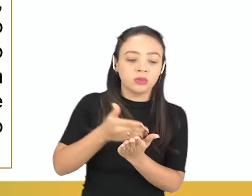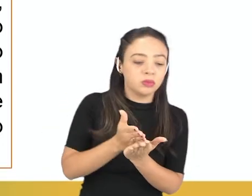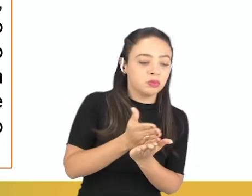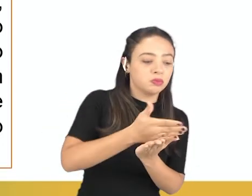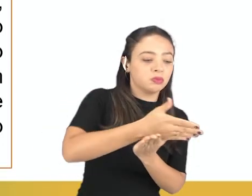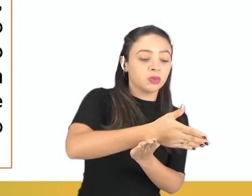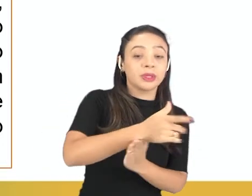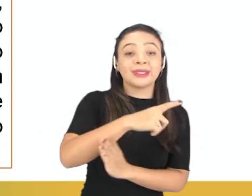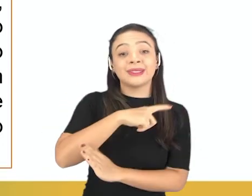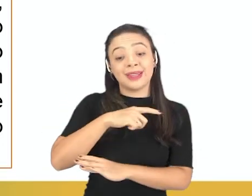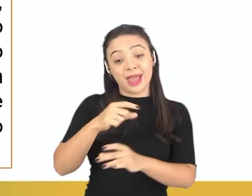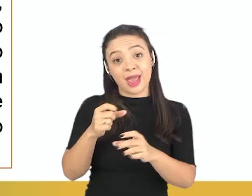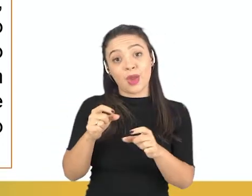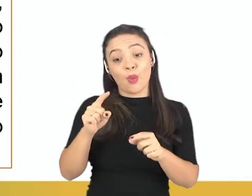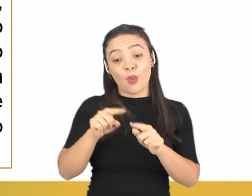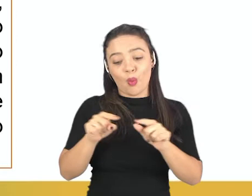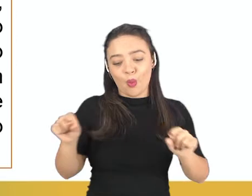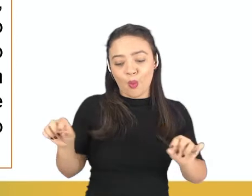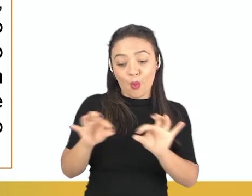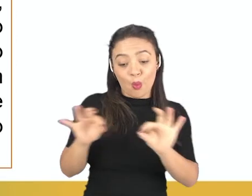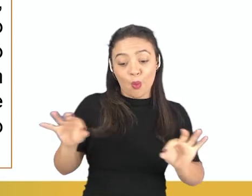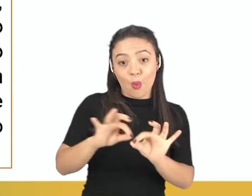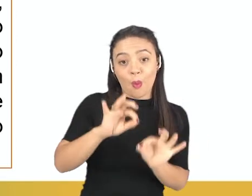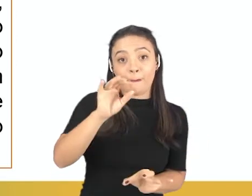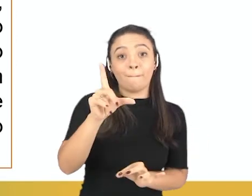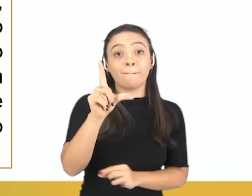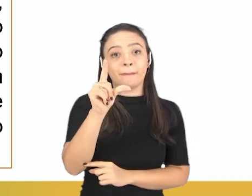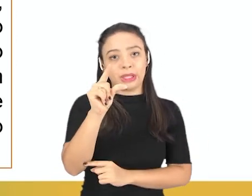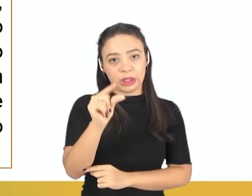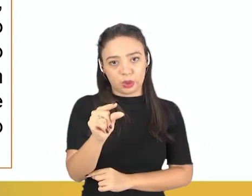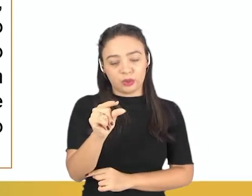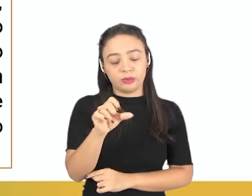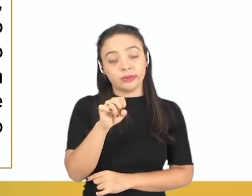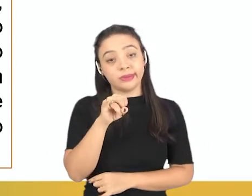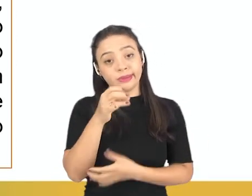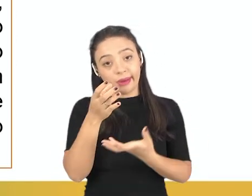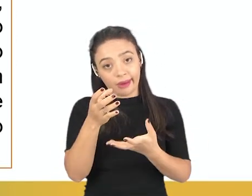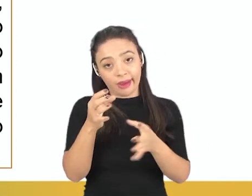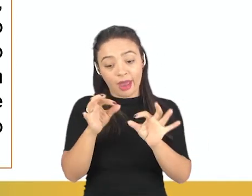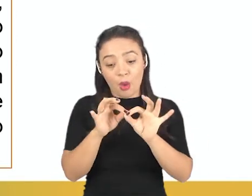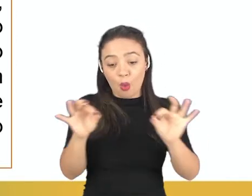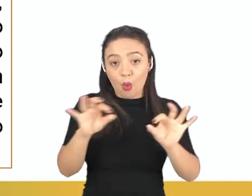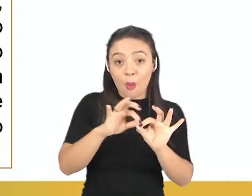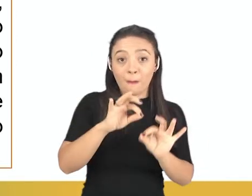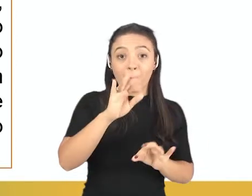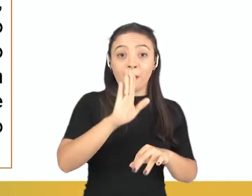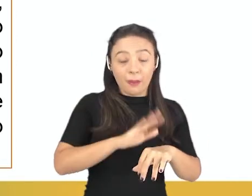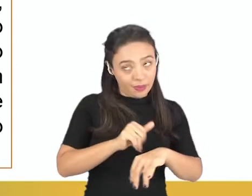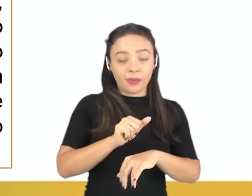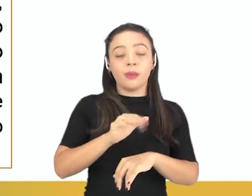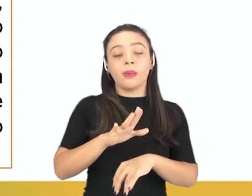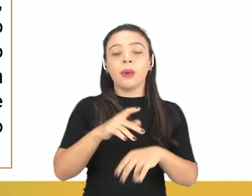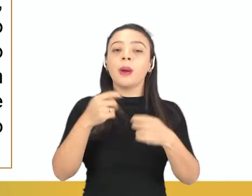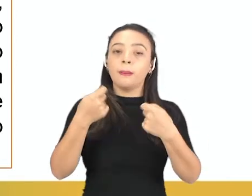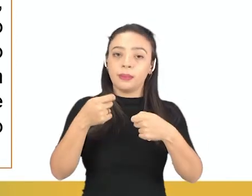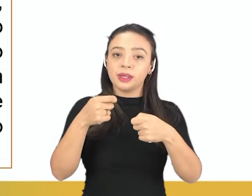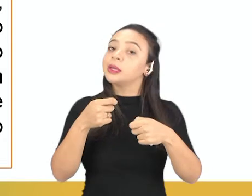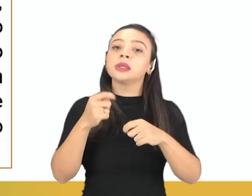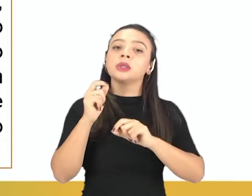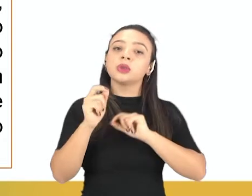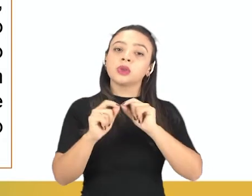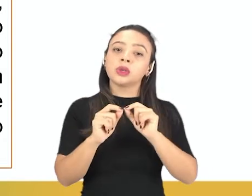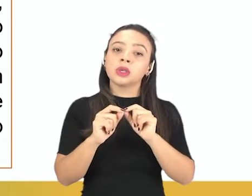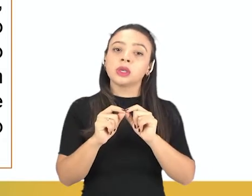menor então para você atravessá-la pelo maior comprimento possível necessariamente né por dentro dela